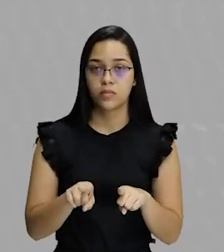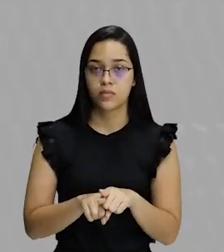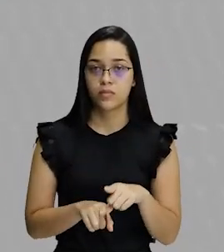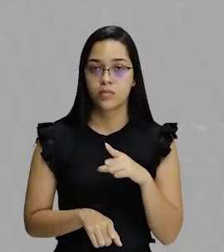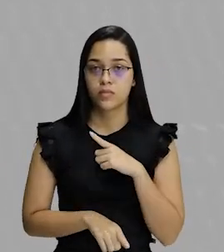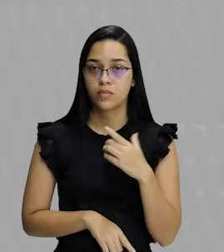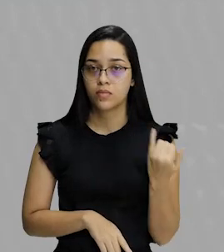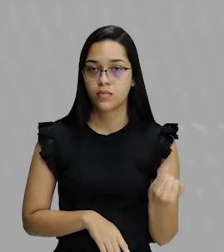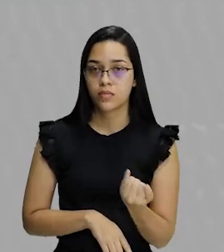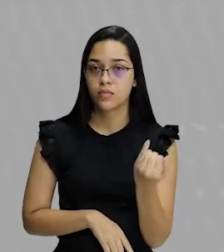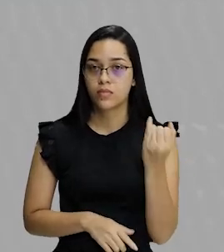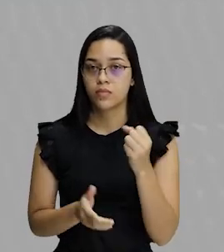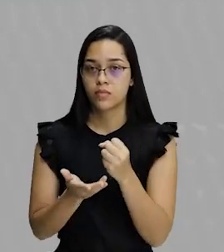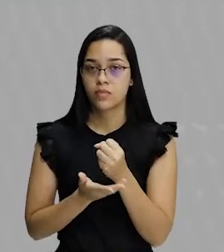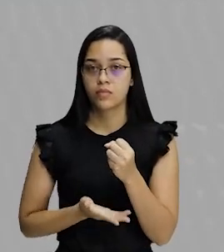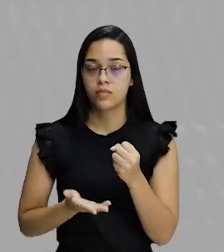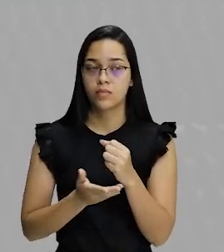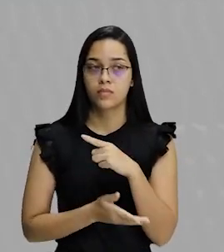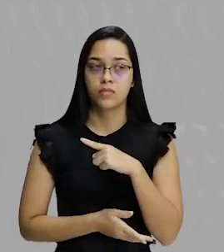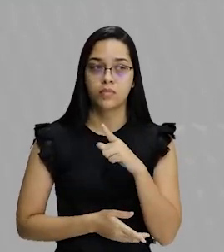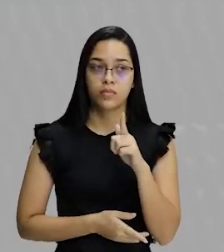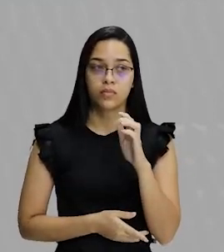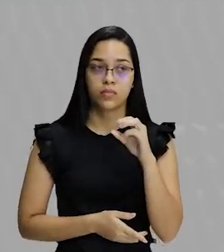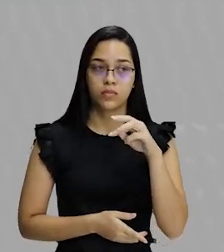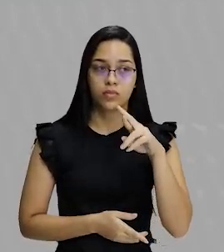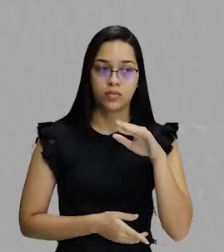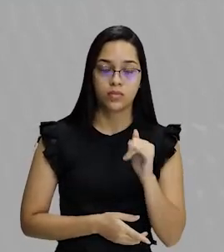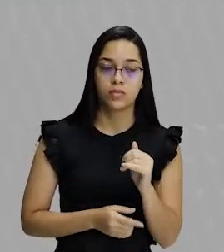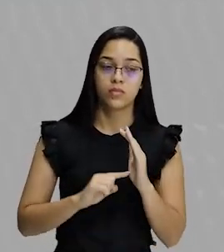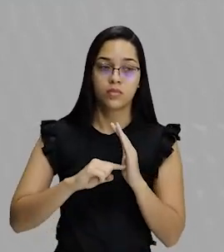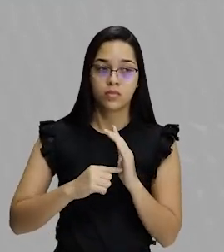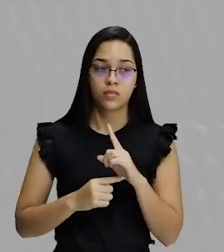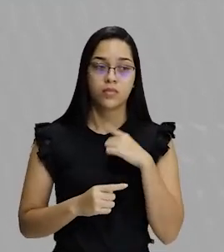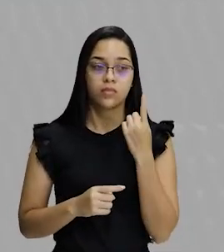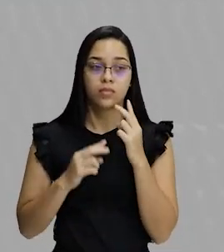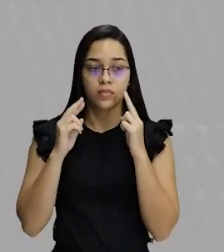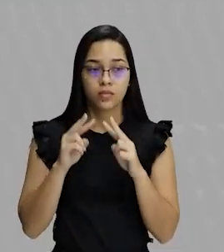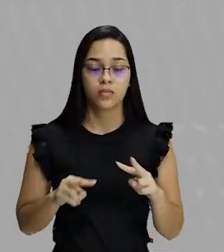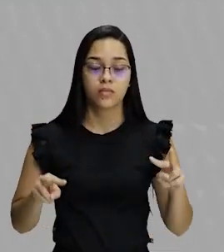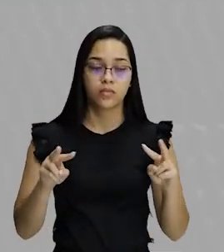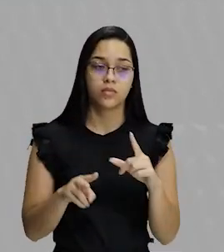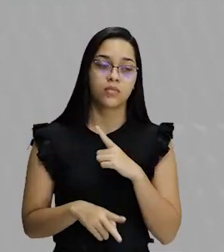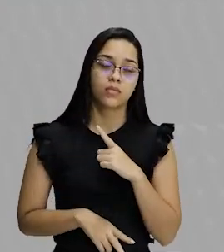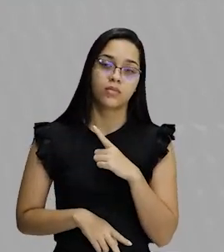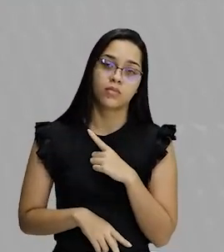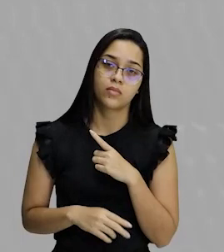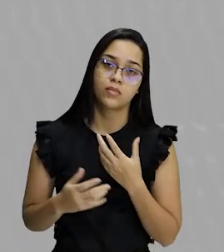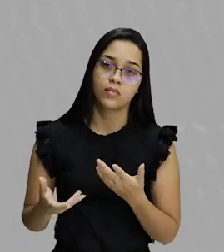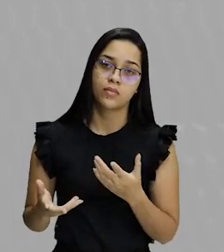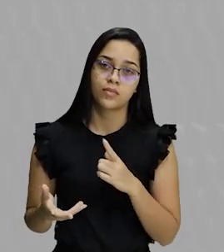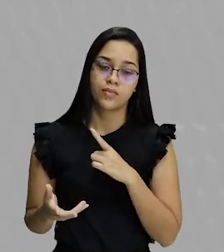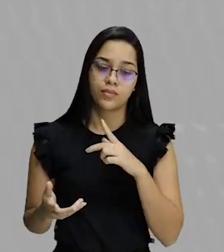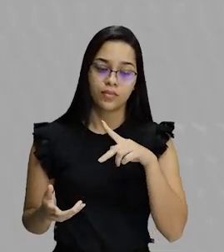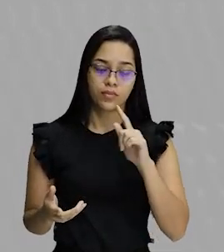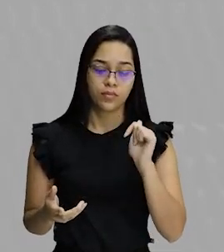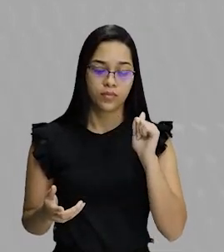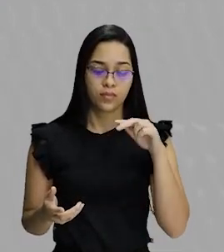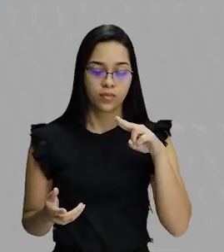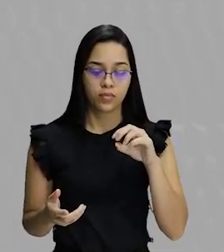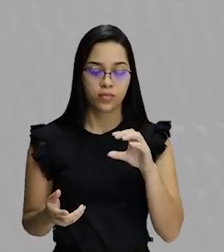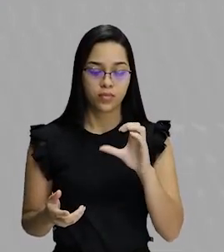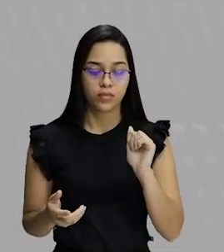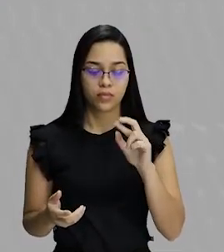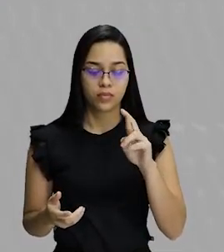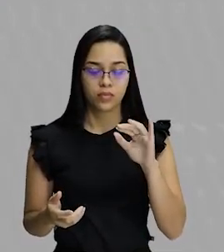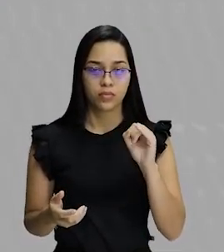o elemento básico da geometria analítica é o ponto. Tá? Então, a gente viu que um ponto, no plano cartesiano,